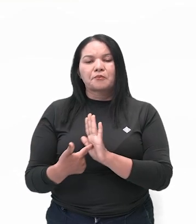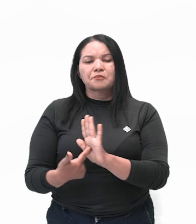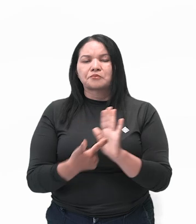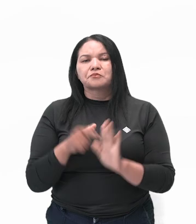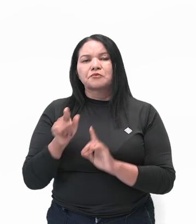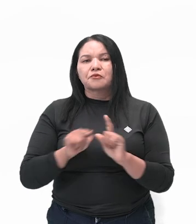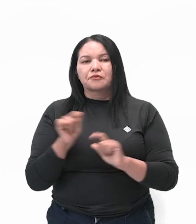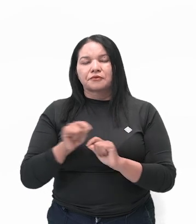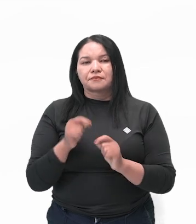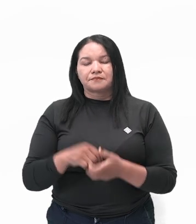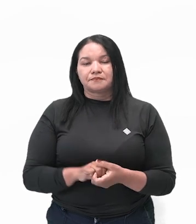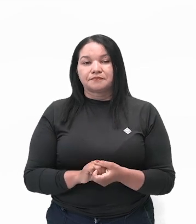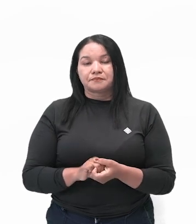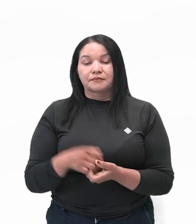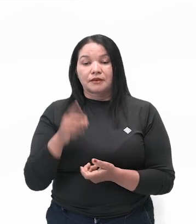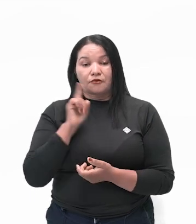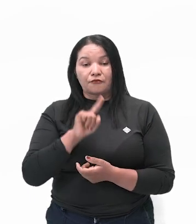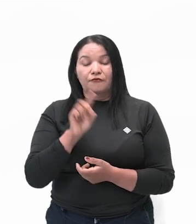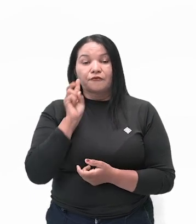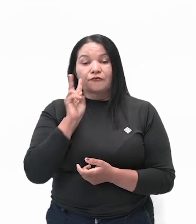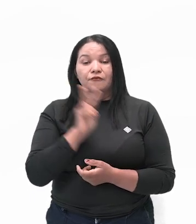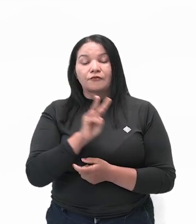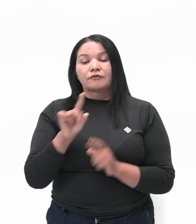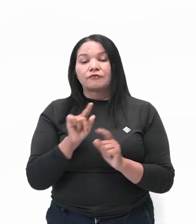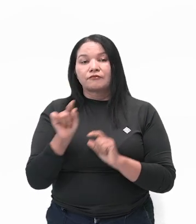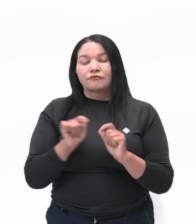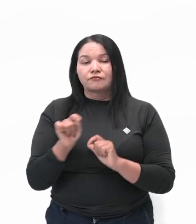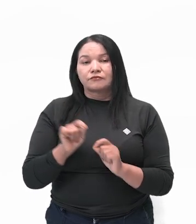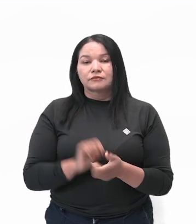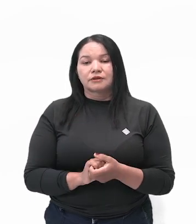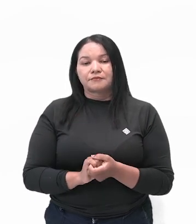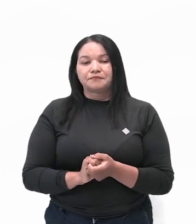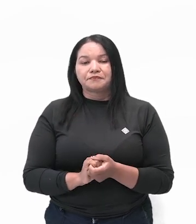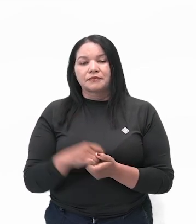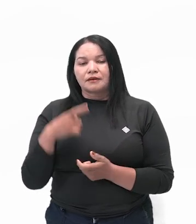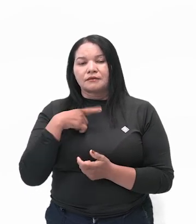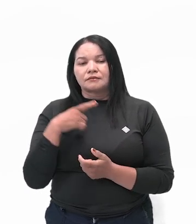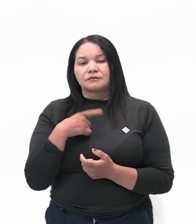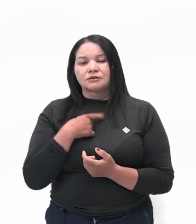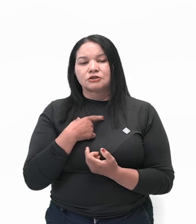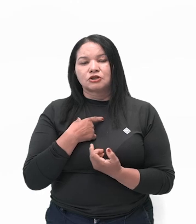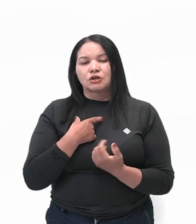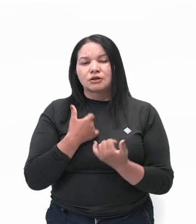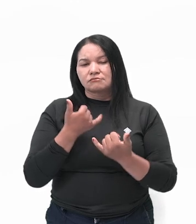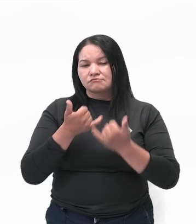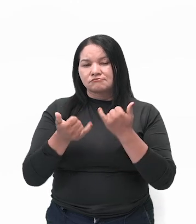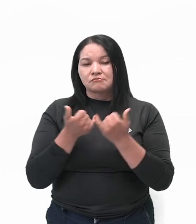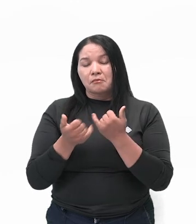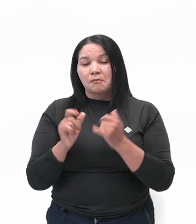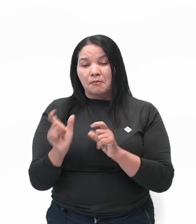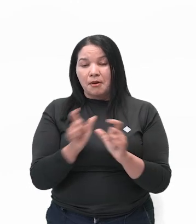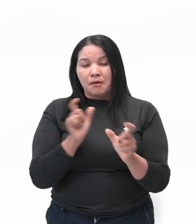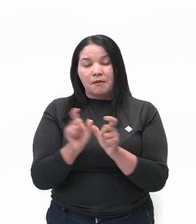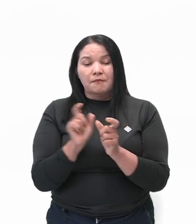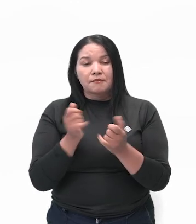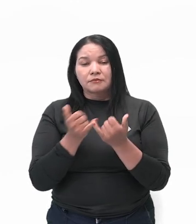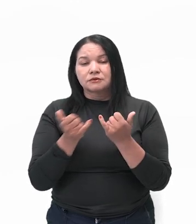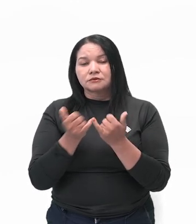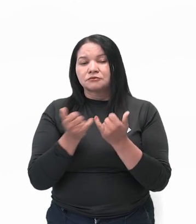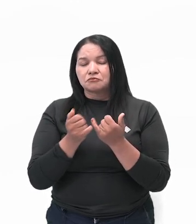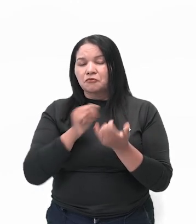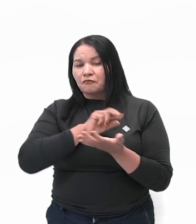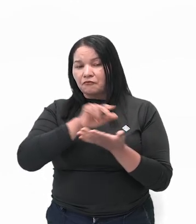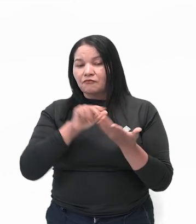Nós podemos observar aqui que nós temos vários cognatos, né? Nós temos